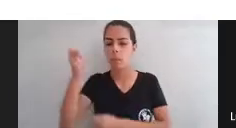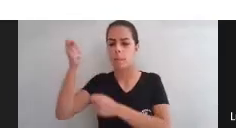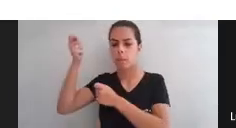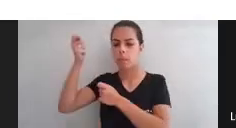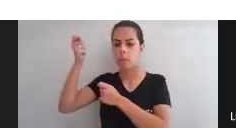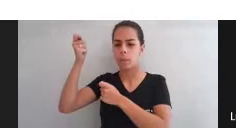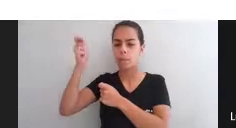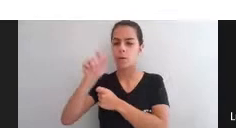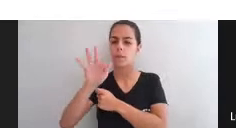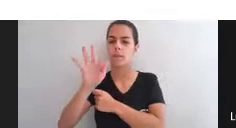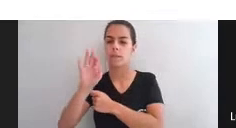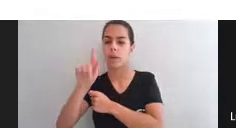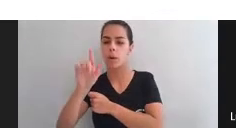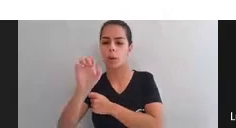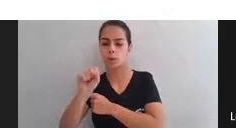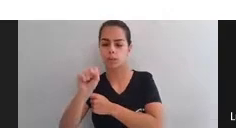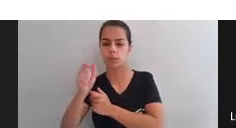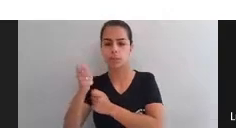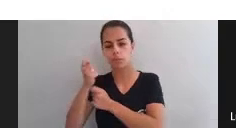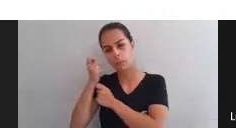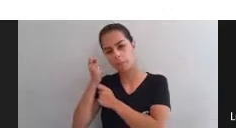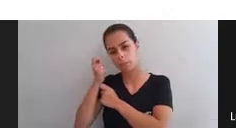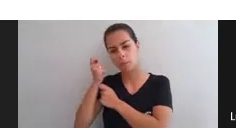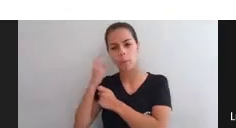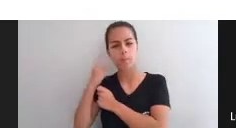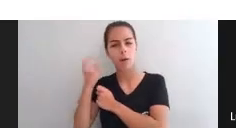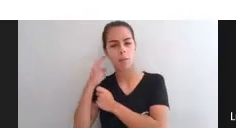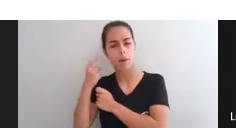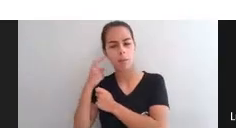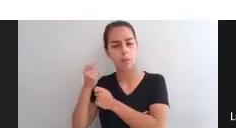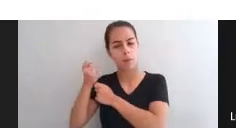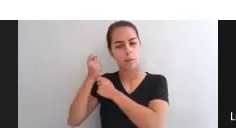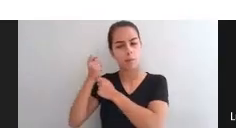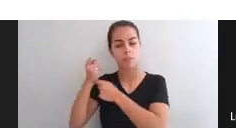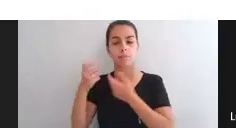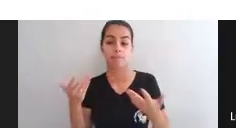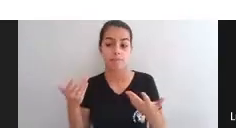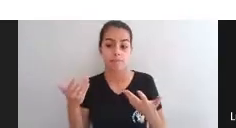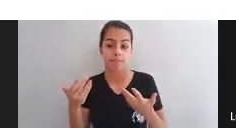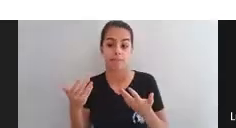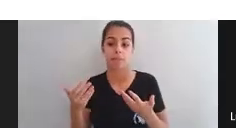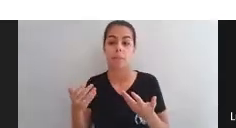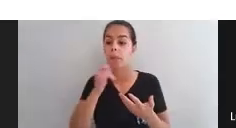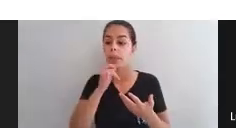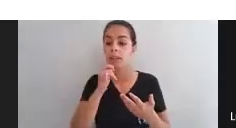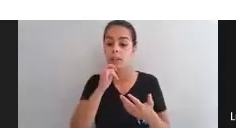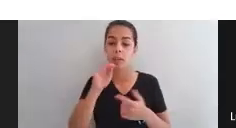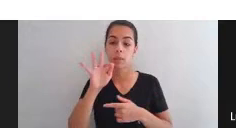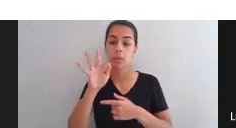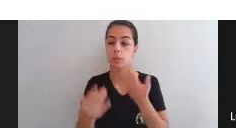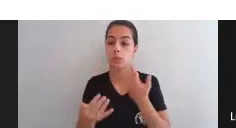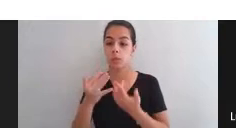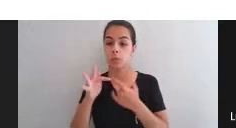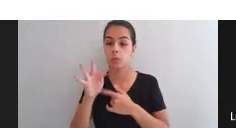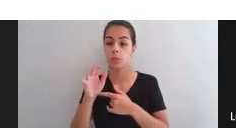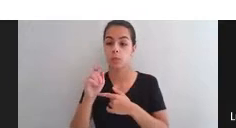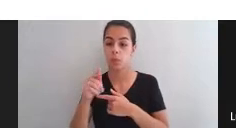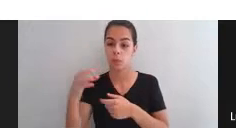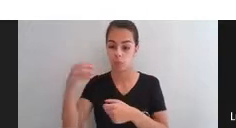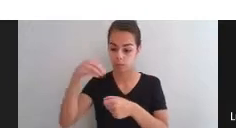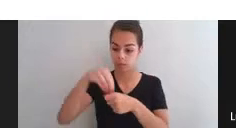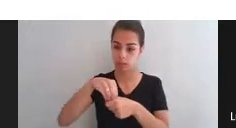tem uma coisa que está razoavelmente bem contida, né, no início, né, o fogo de artifício é uma coisa